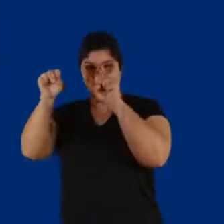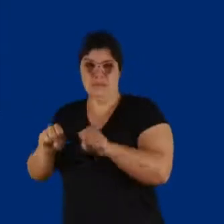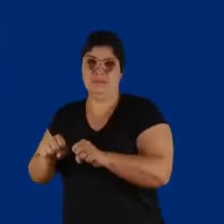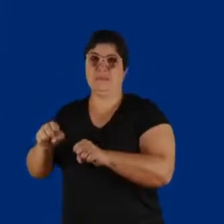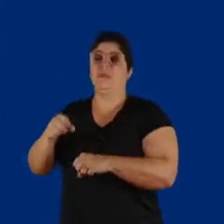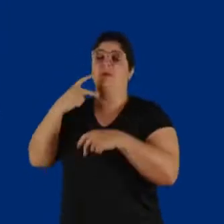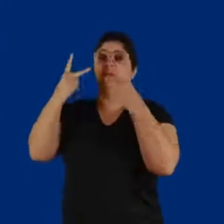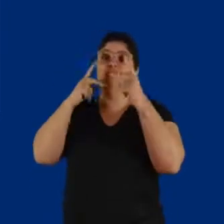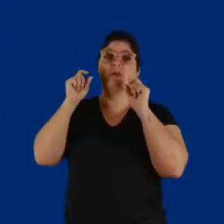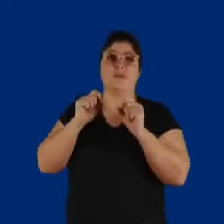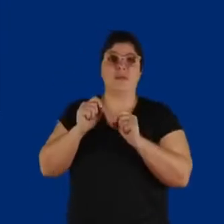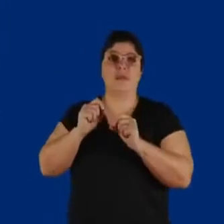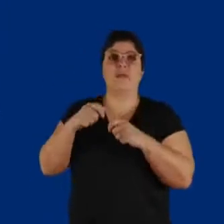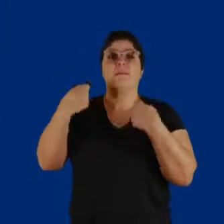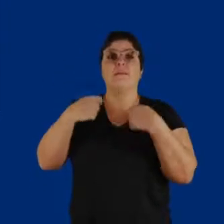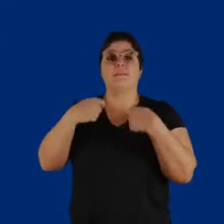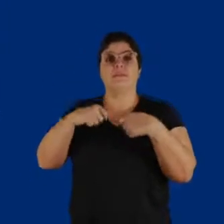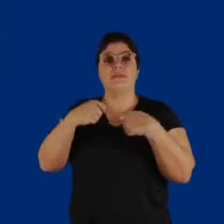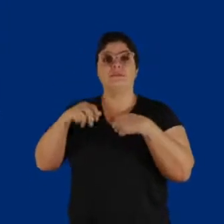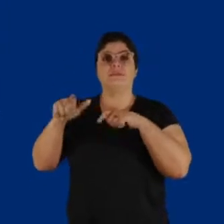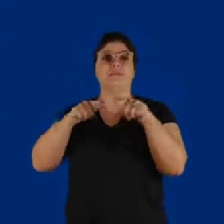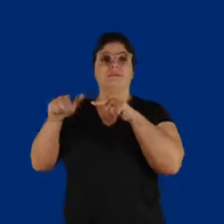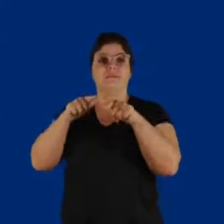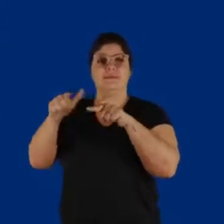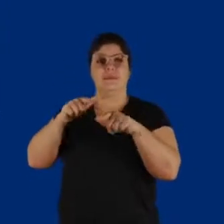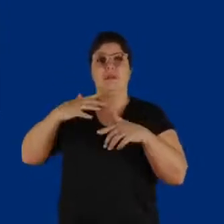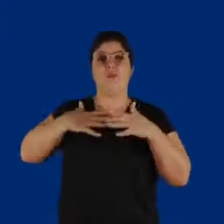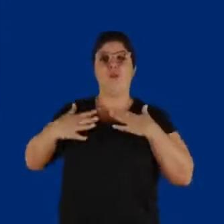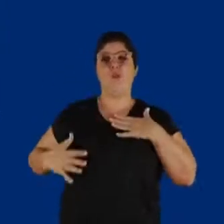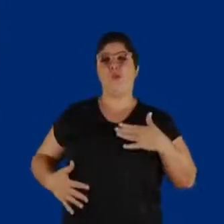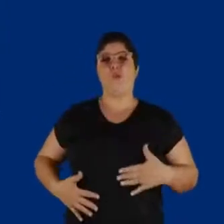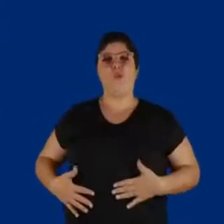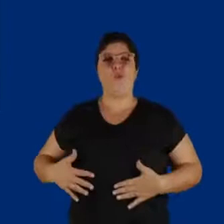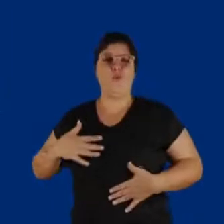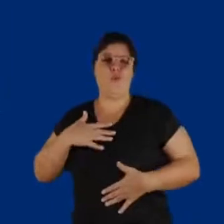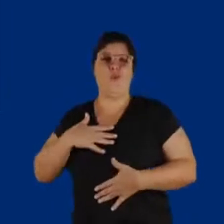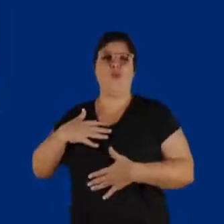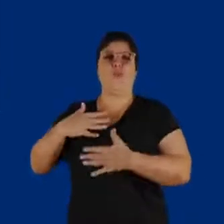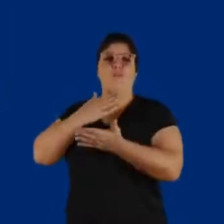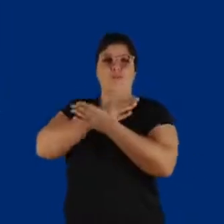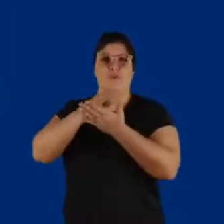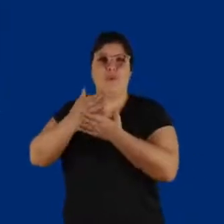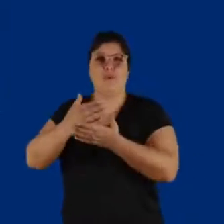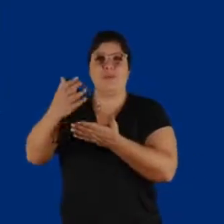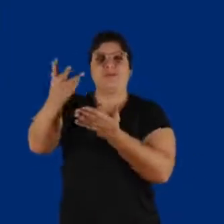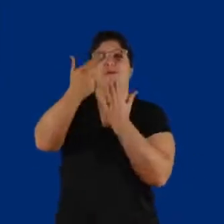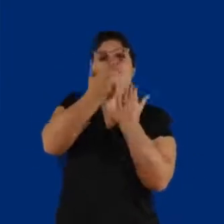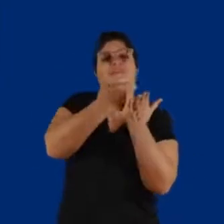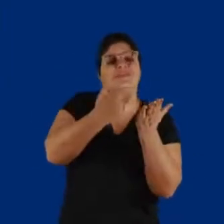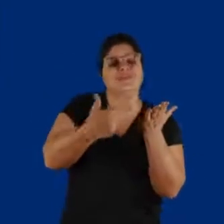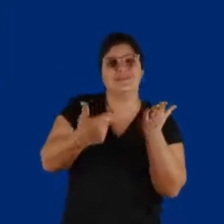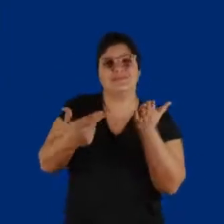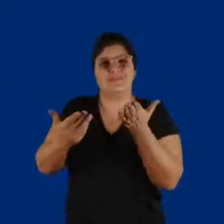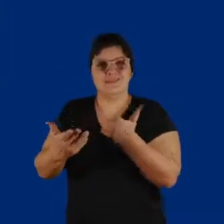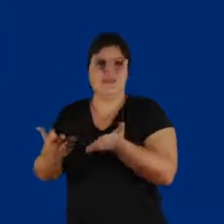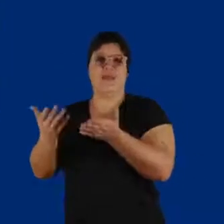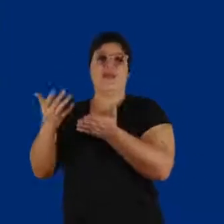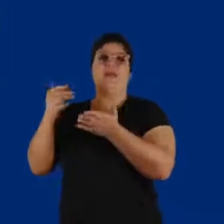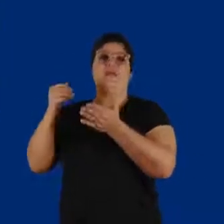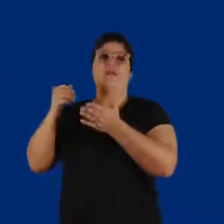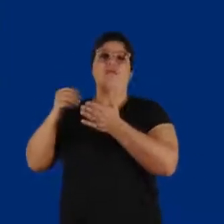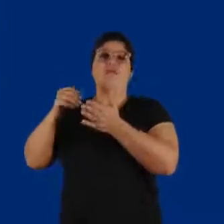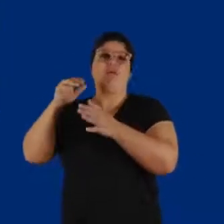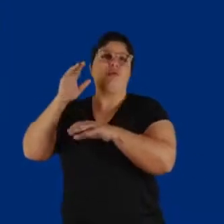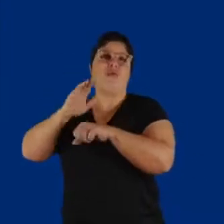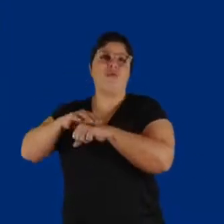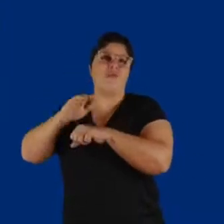acesso e não com terapia verbal. Isso não é para o Sigmund Freud deitar no sofá e associar. Não, isso é bem